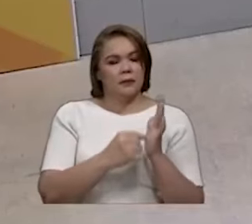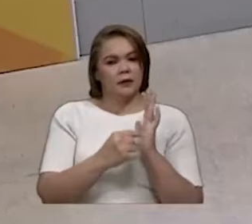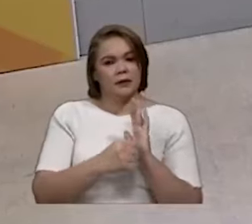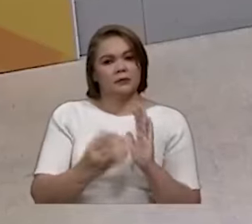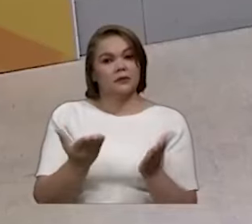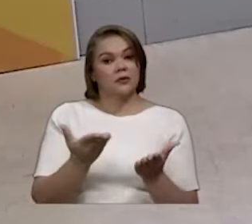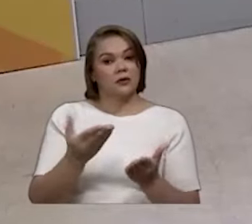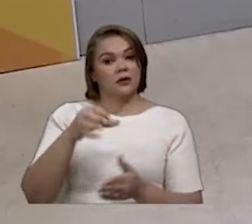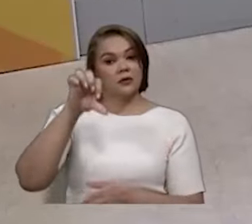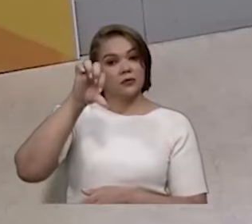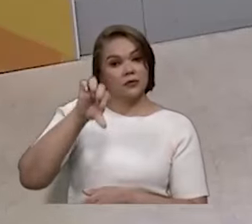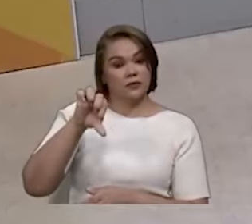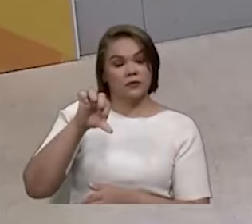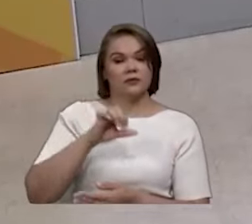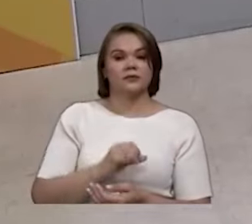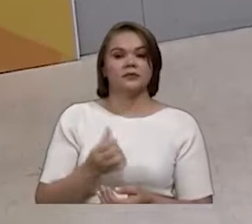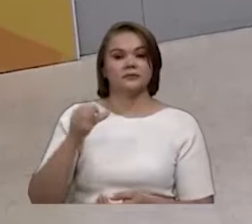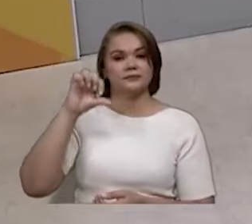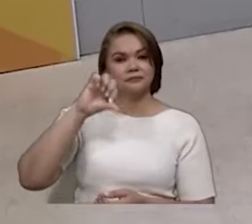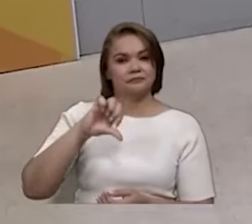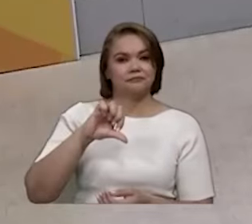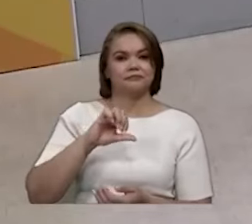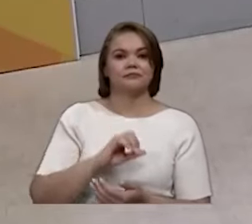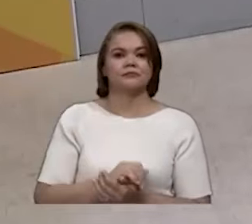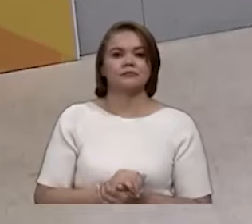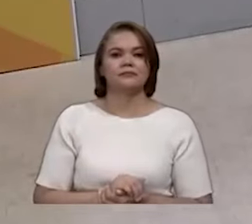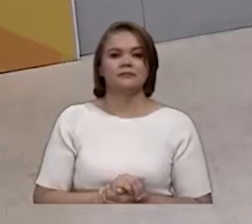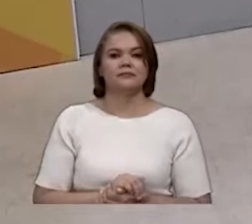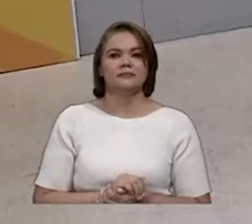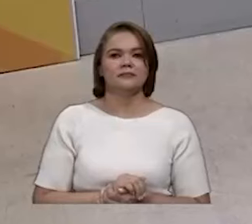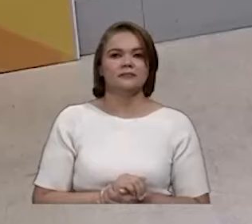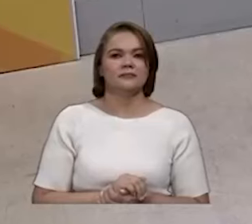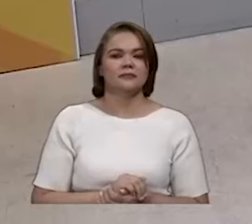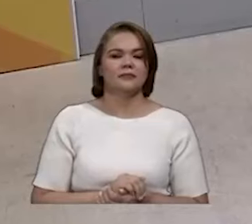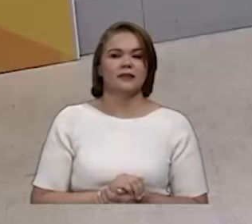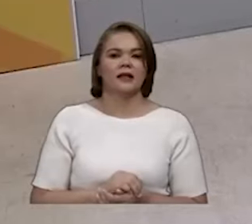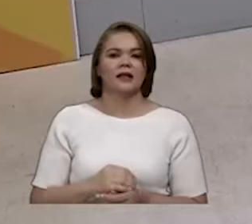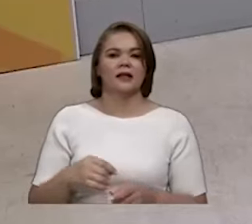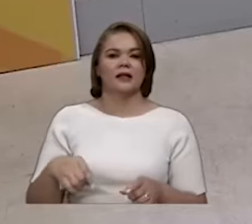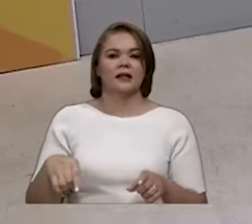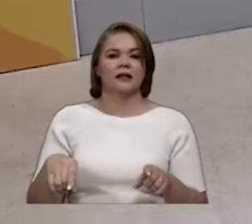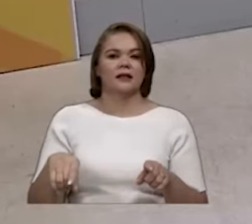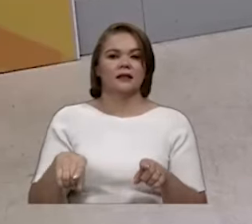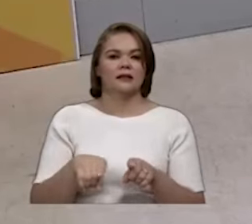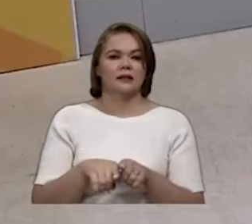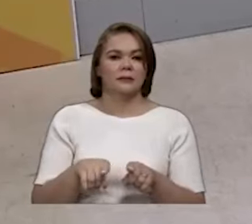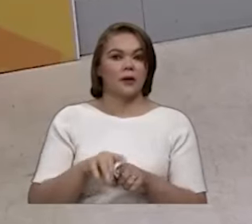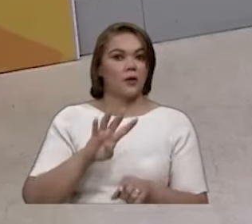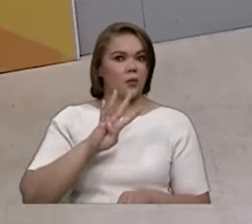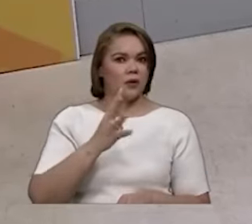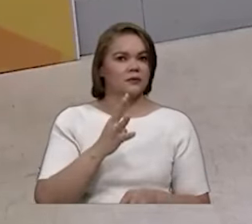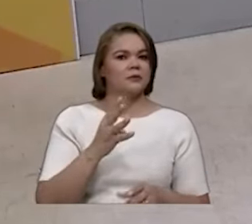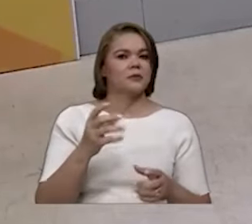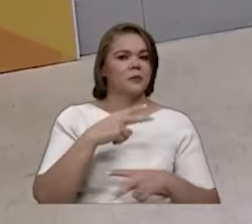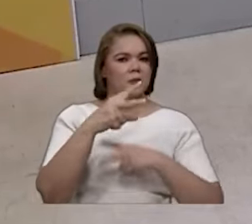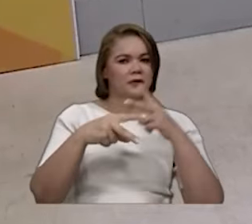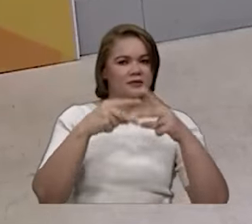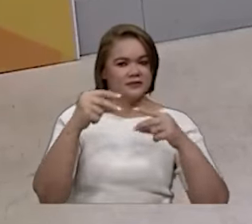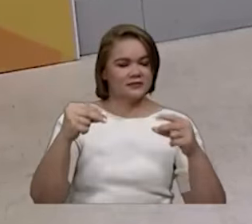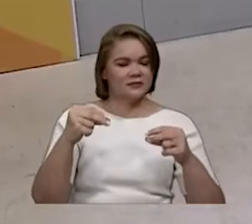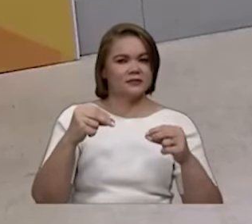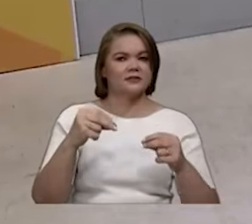9, 9 é a bolinha da vez. 9, 9, subiu 9. Valor de R$4.000 é o prêmio que espera por